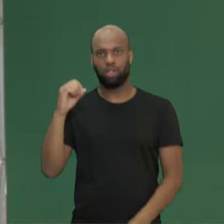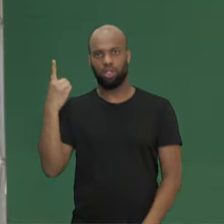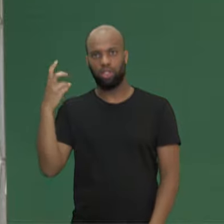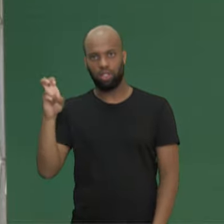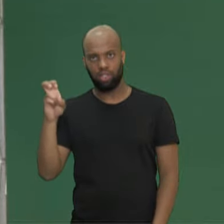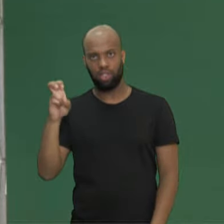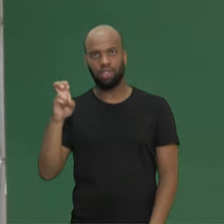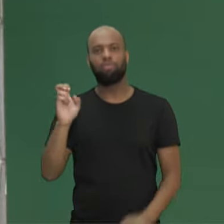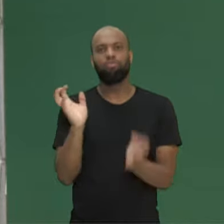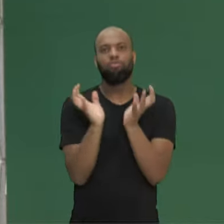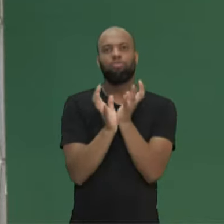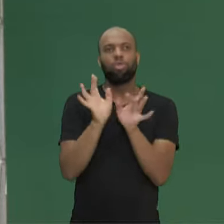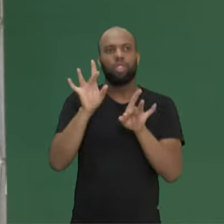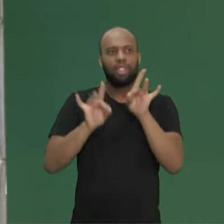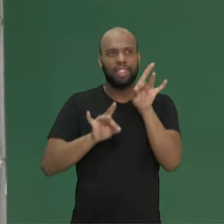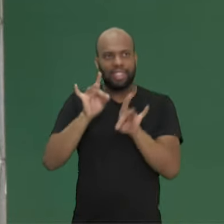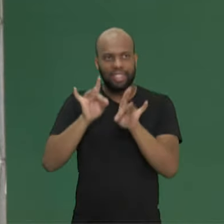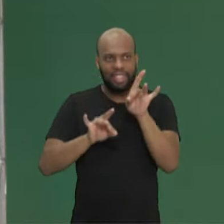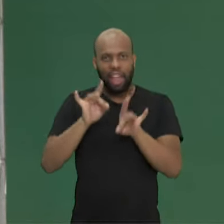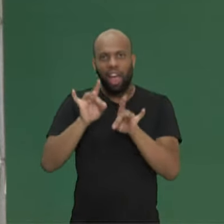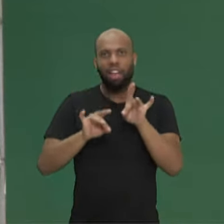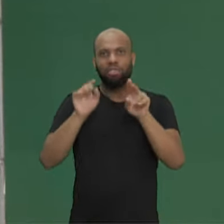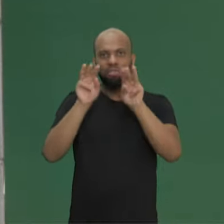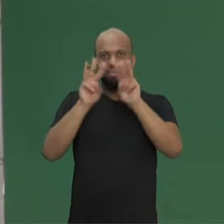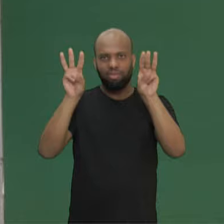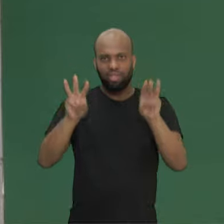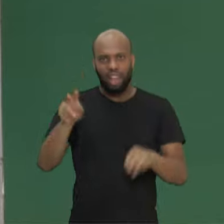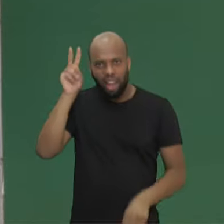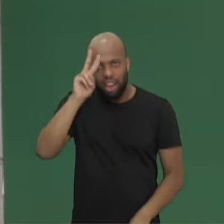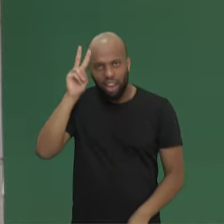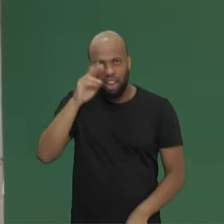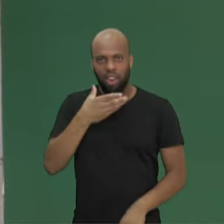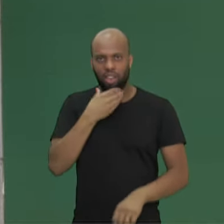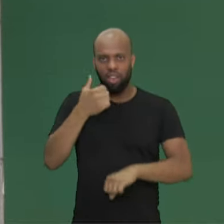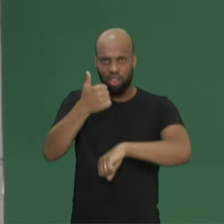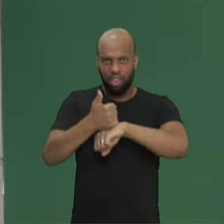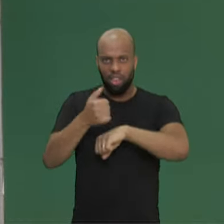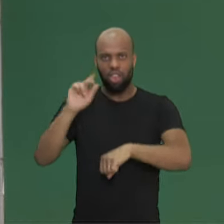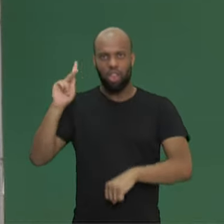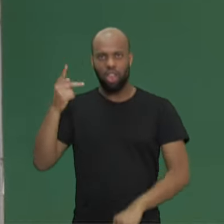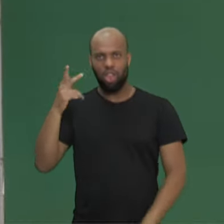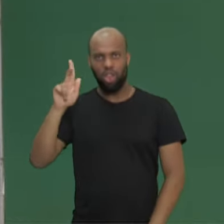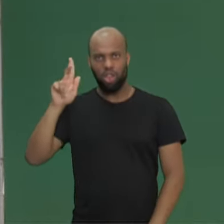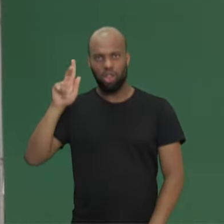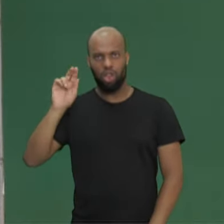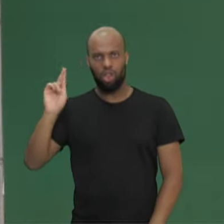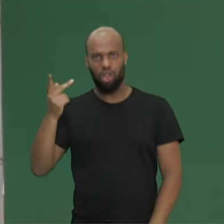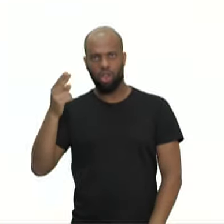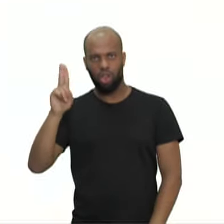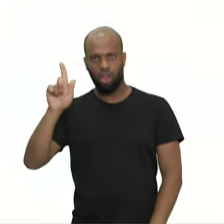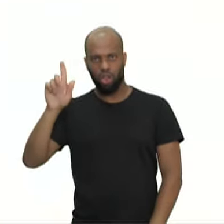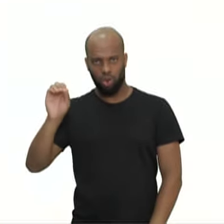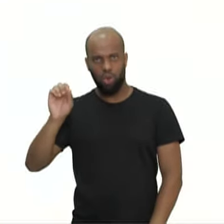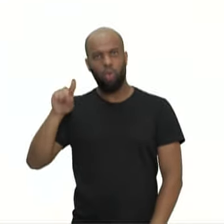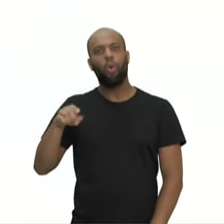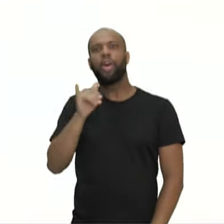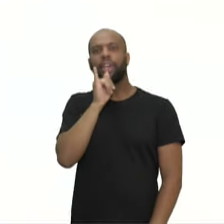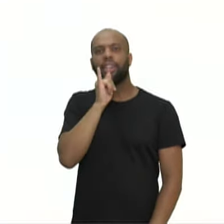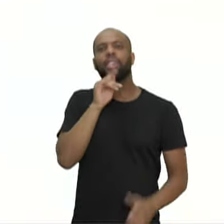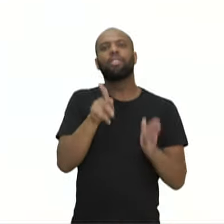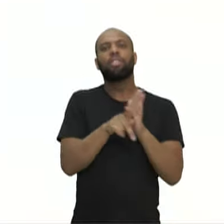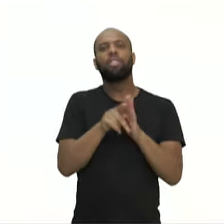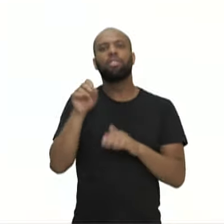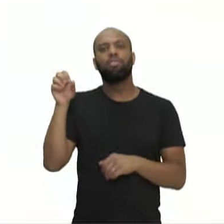Federal, criada pelo Hugo Mengarelli. Lembra o diretor que eu falei na aula passada? Então aqui o exemplo da iluminação, né?